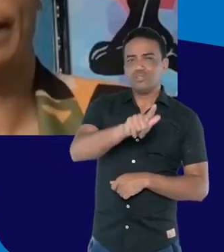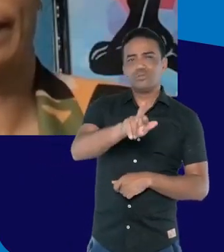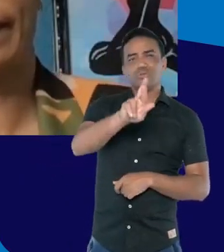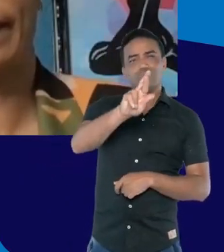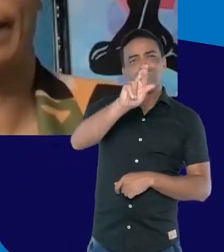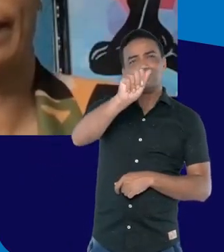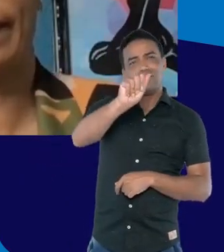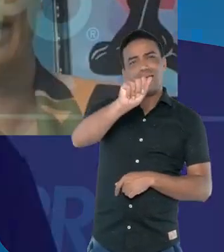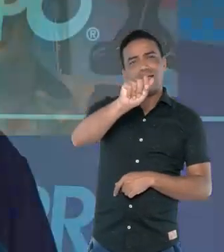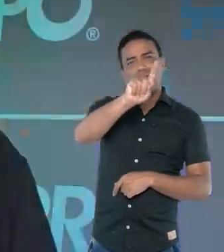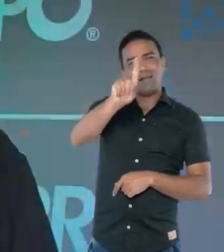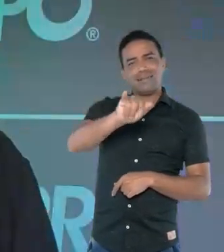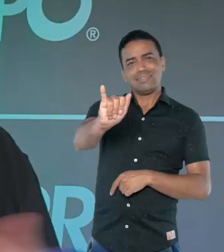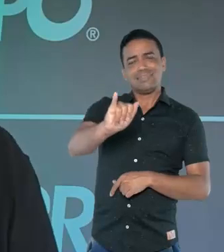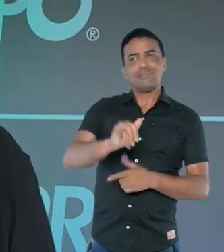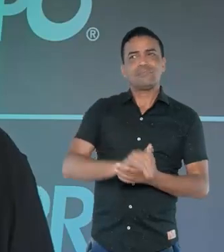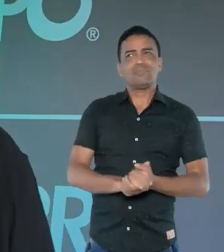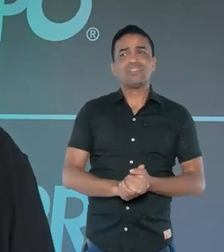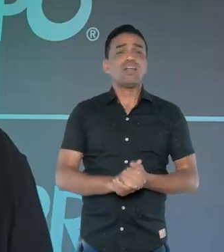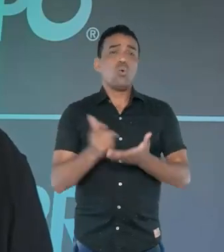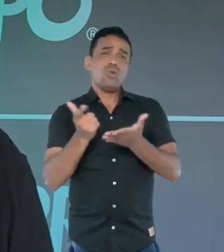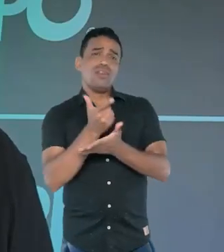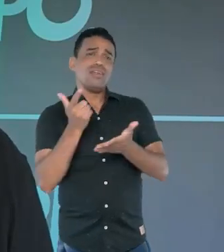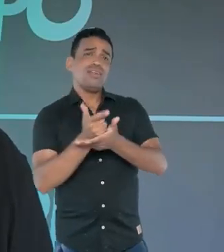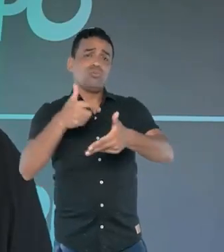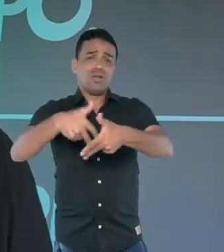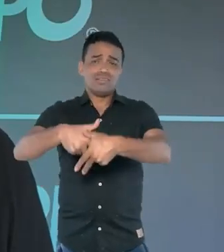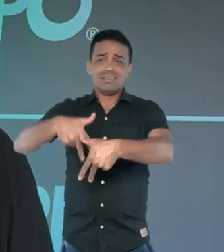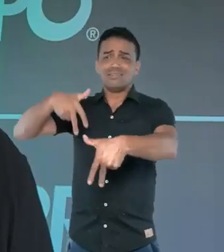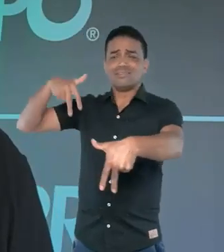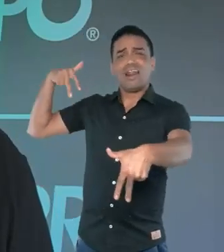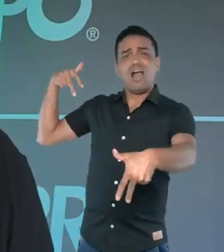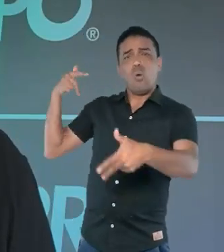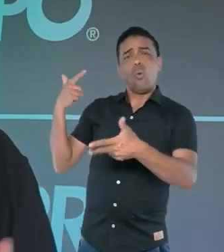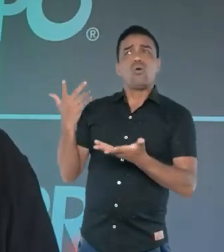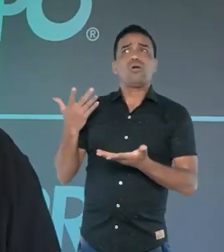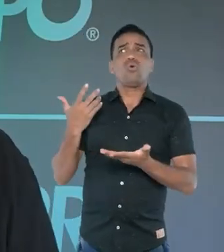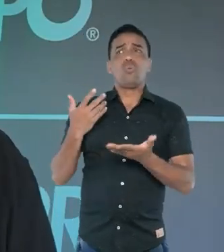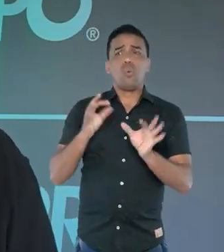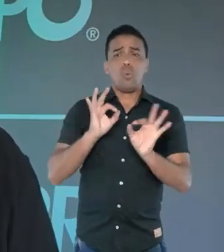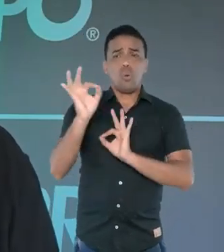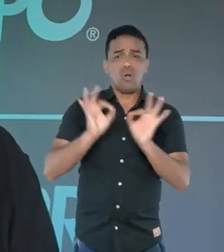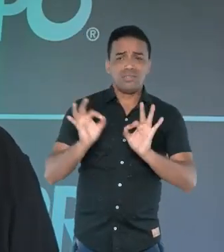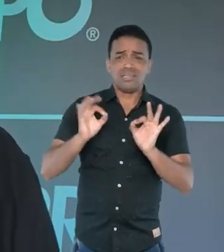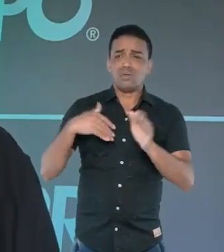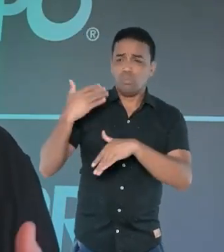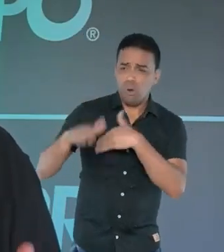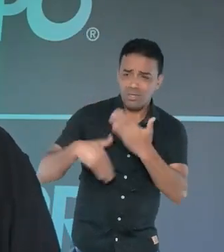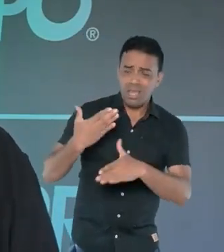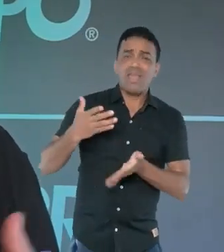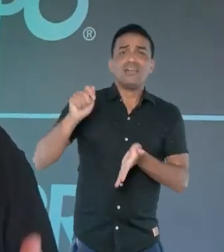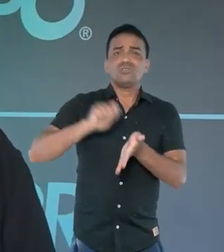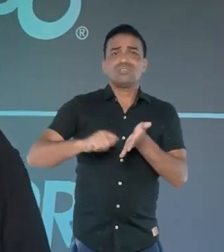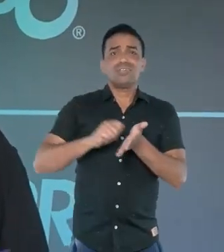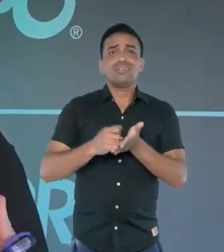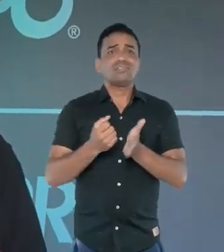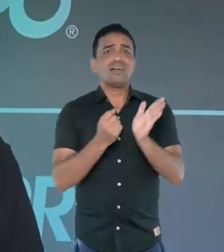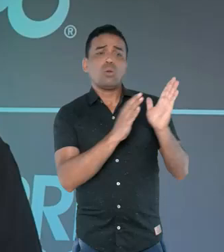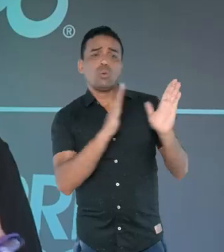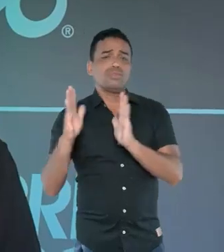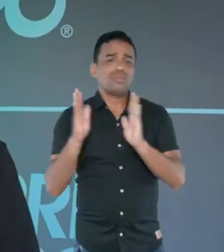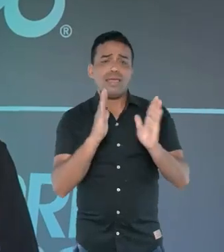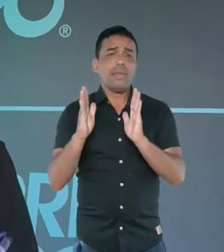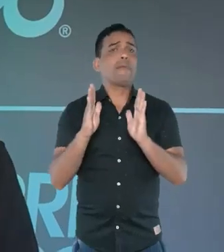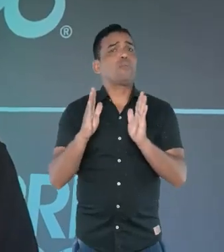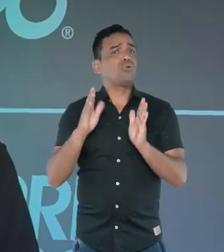sobre o Ancestrais. Como é que foi o seu processo de escrita? Como é que você se organizou? Quanto tempo que durou esse